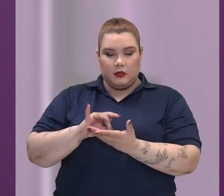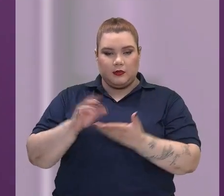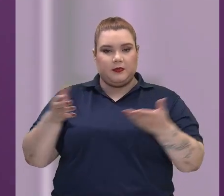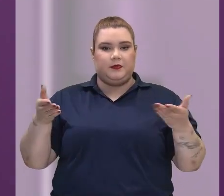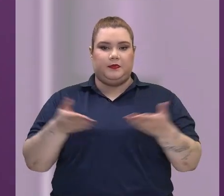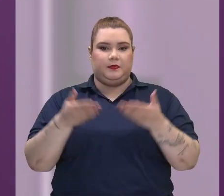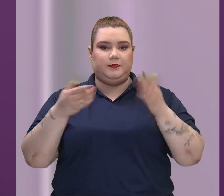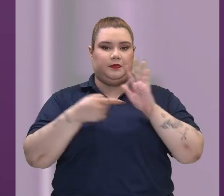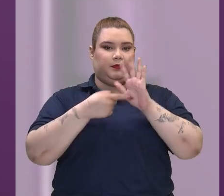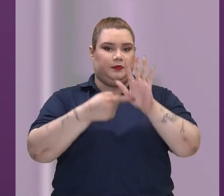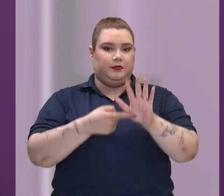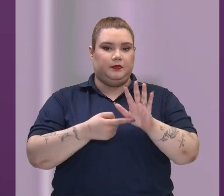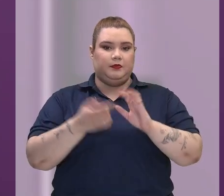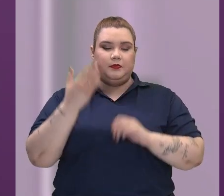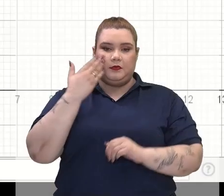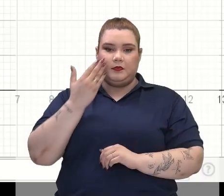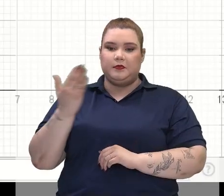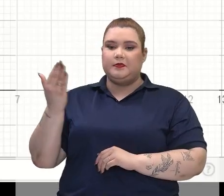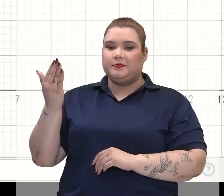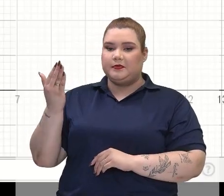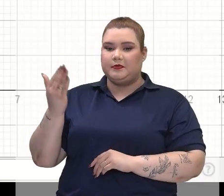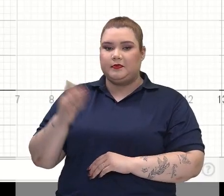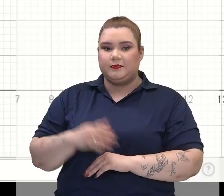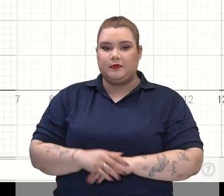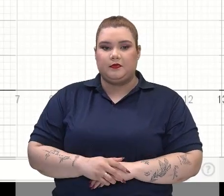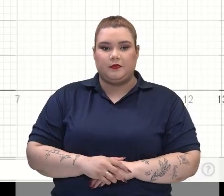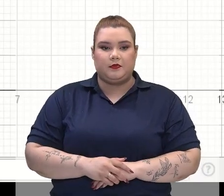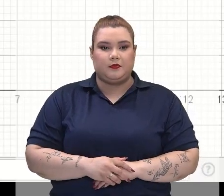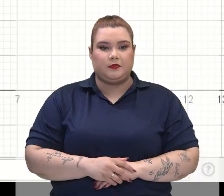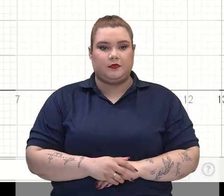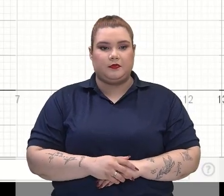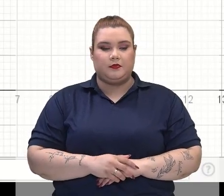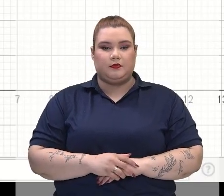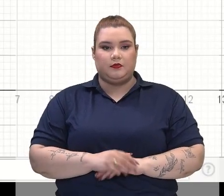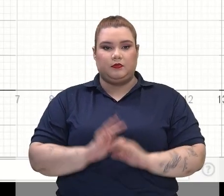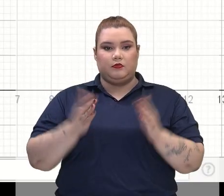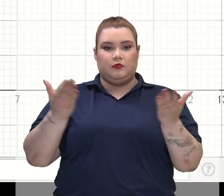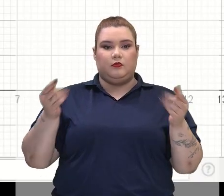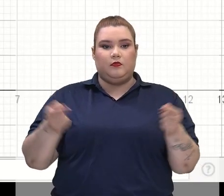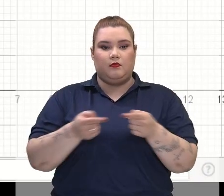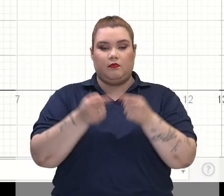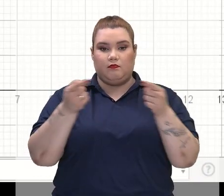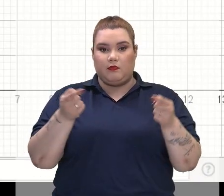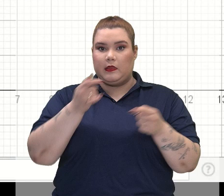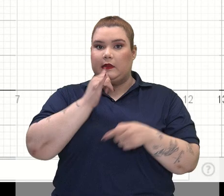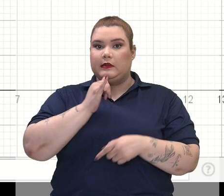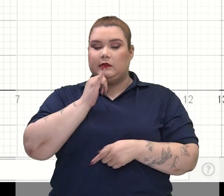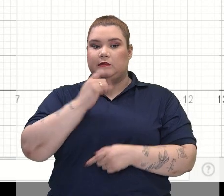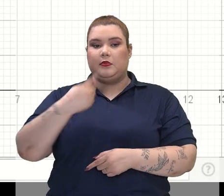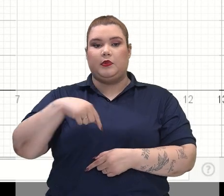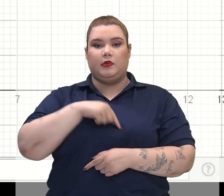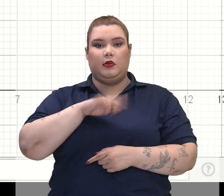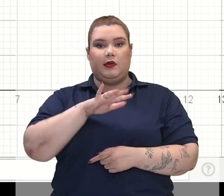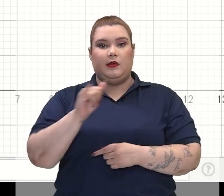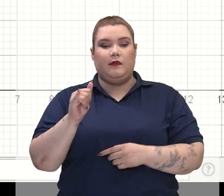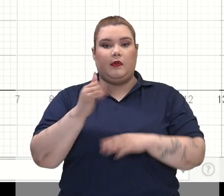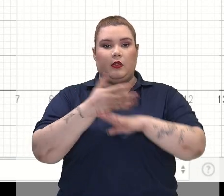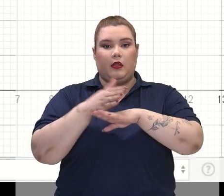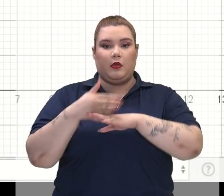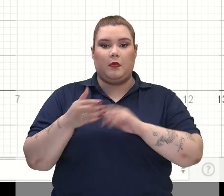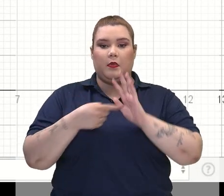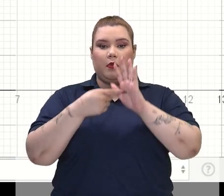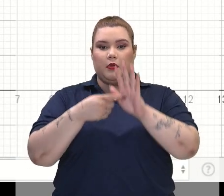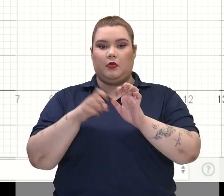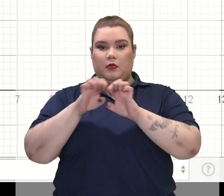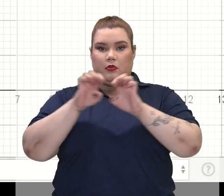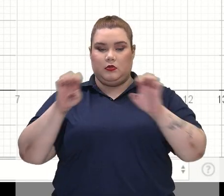acompanhem aí no GeoGebra. Então, de acordo com o exemplo que nós vimos, né, agora nós vamos materializar aquela equação